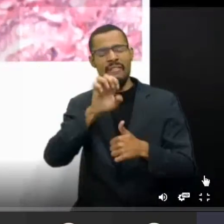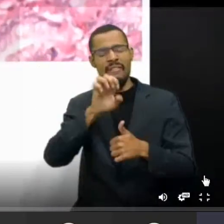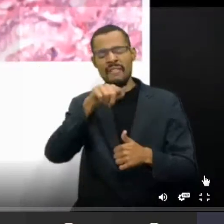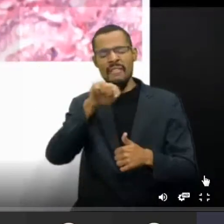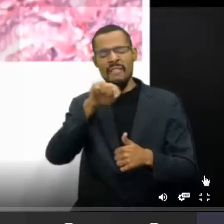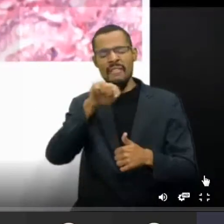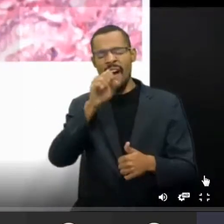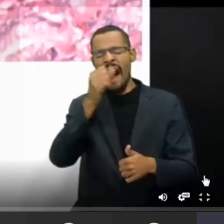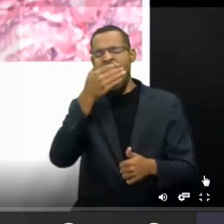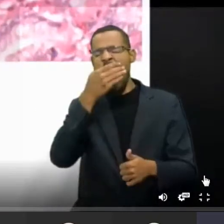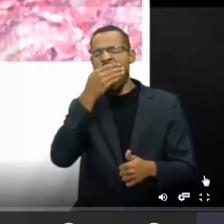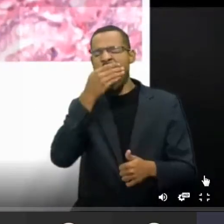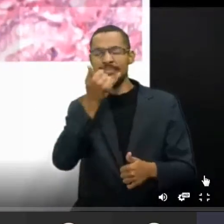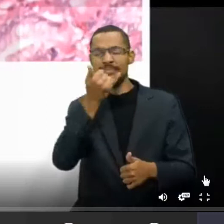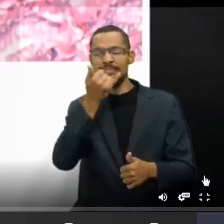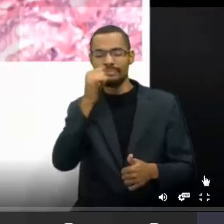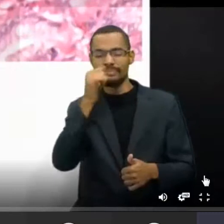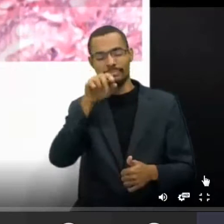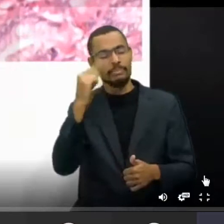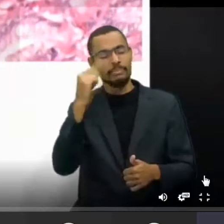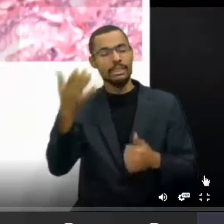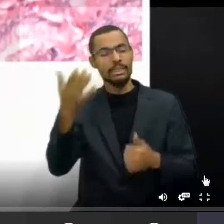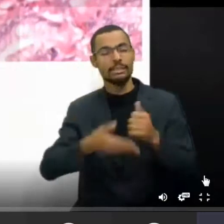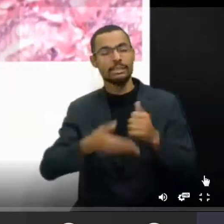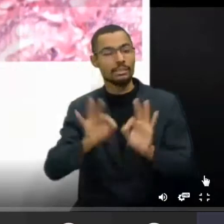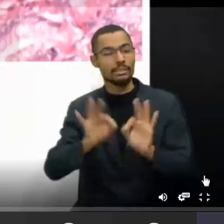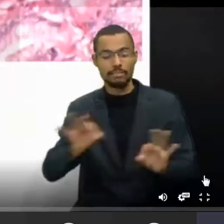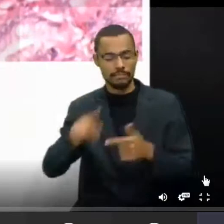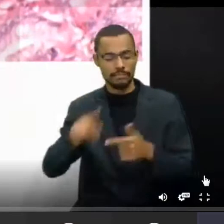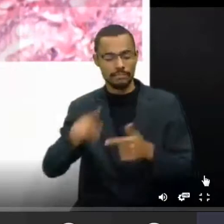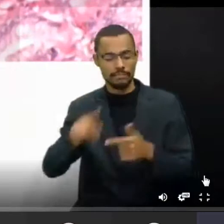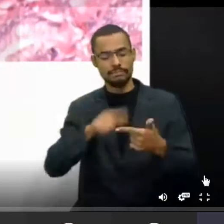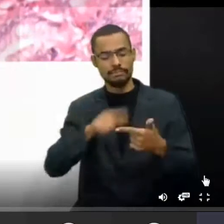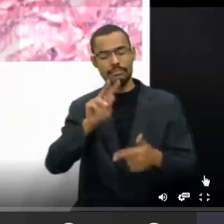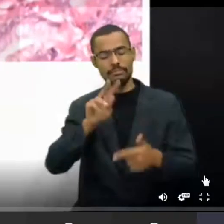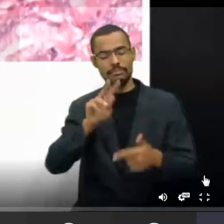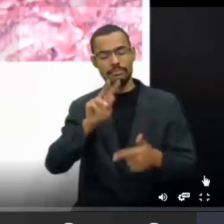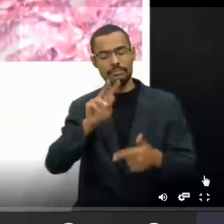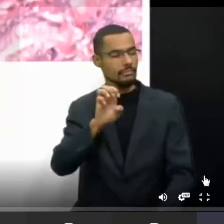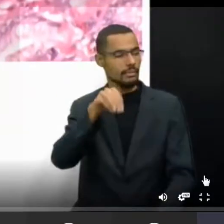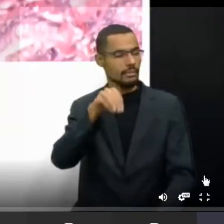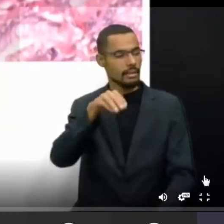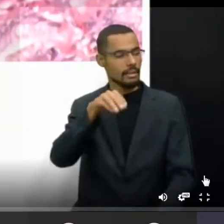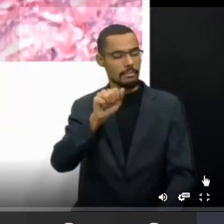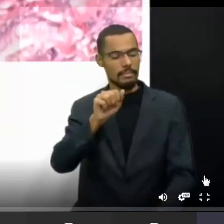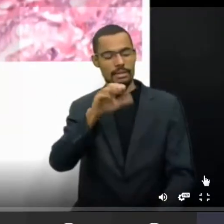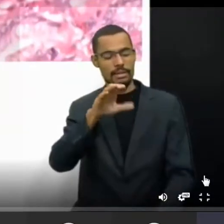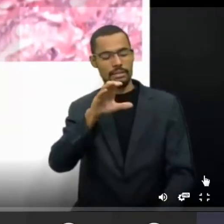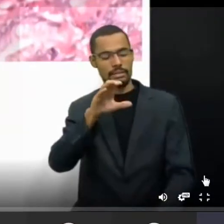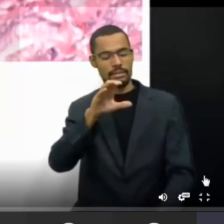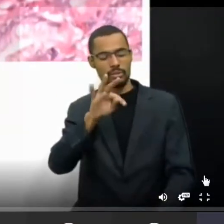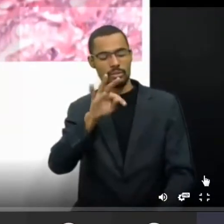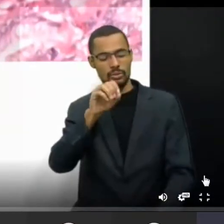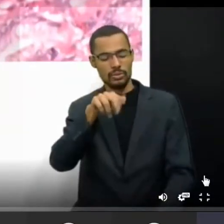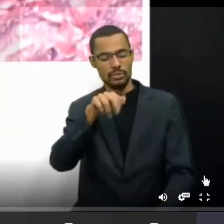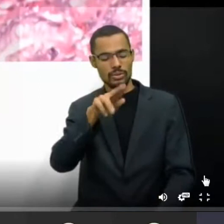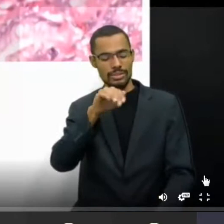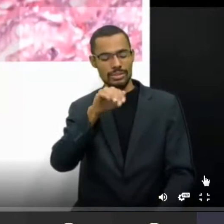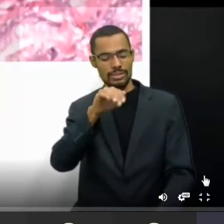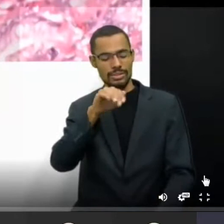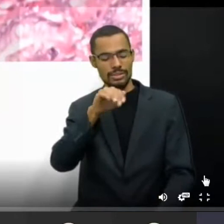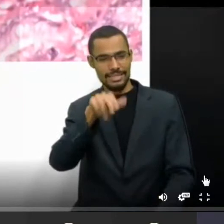eosina cora regiões mais básicas e hematoxilina cora regiões mais